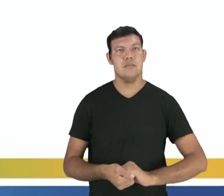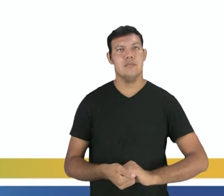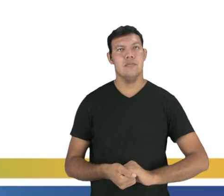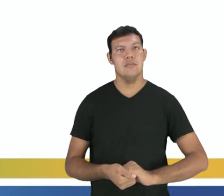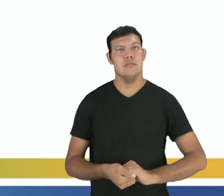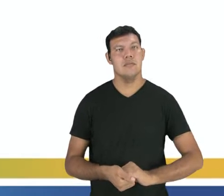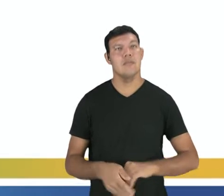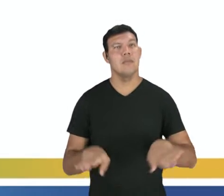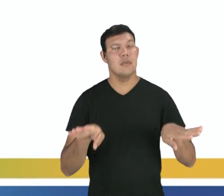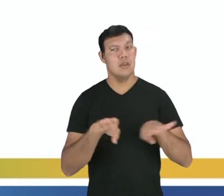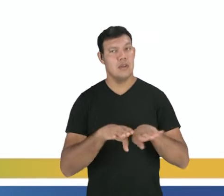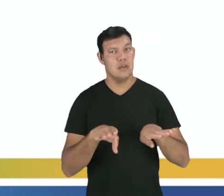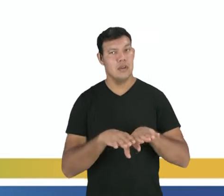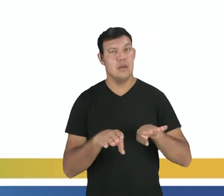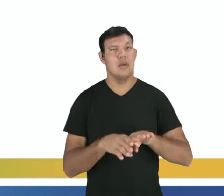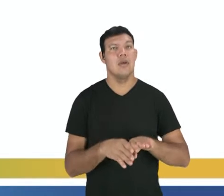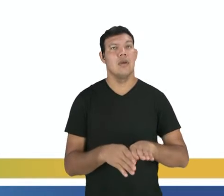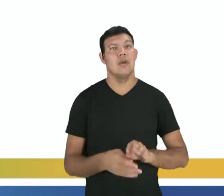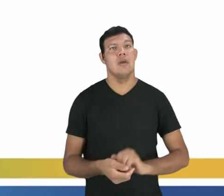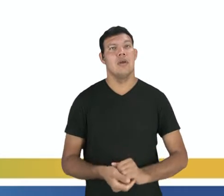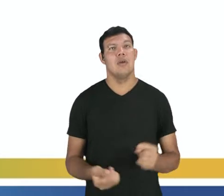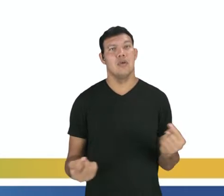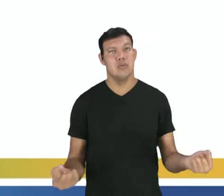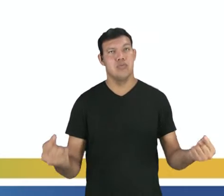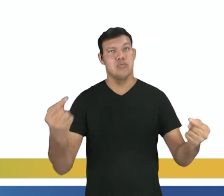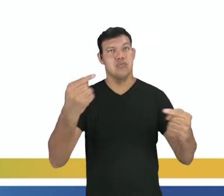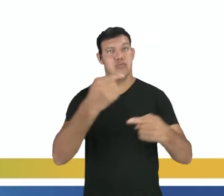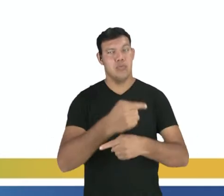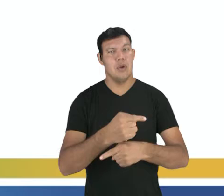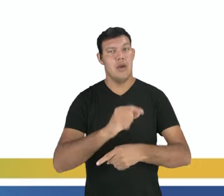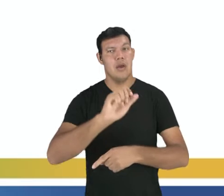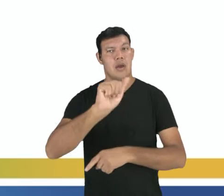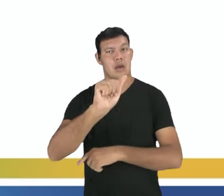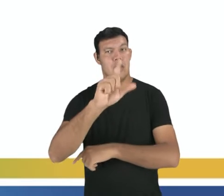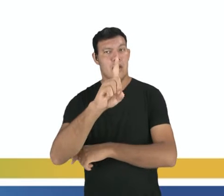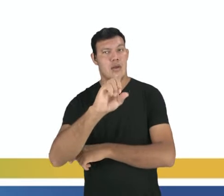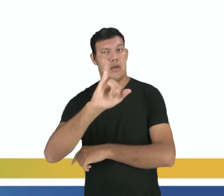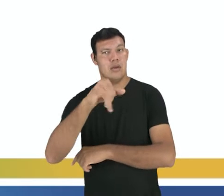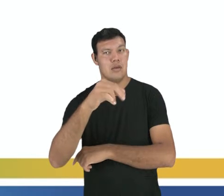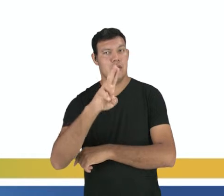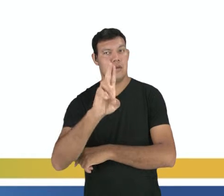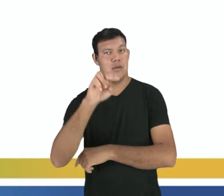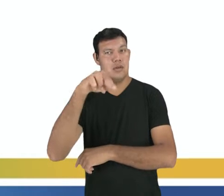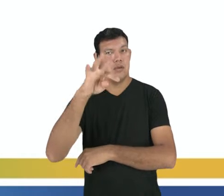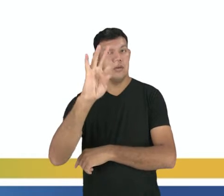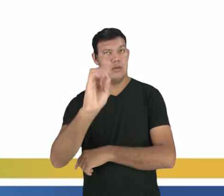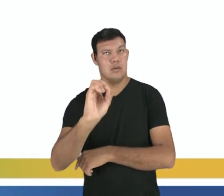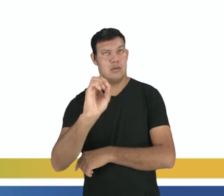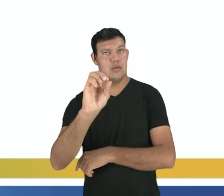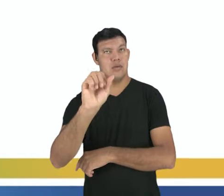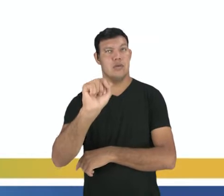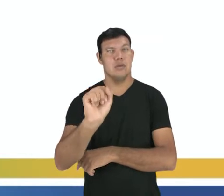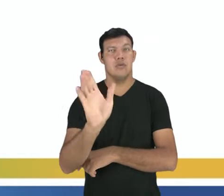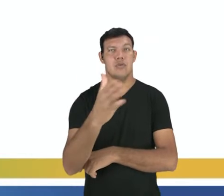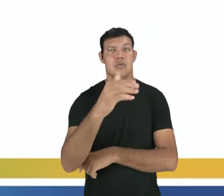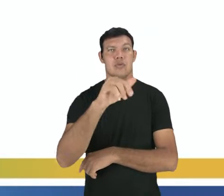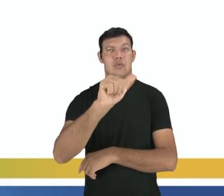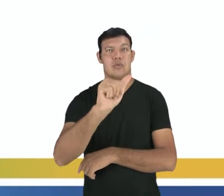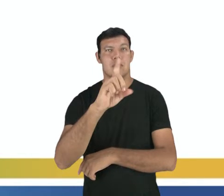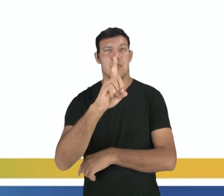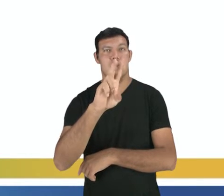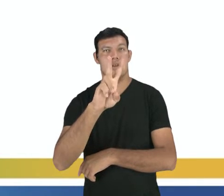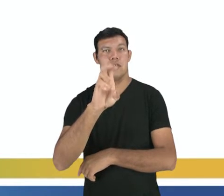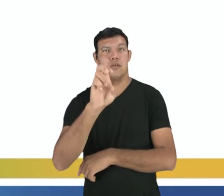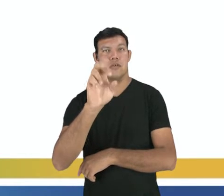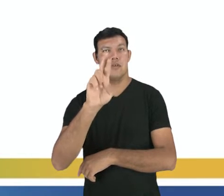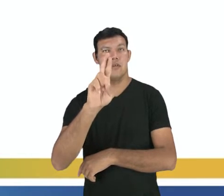Para se assinalar a inversão dos adjuntos adverbiais. Aqui já é facultativa, tá? Eu posso usar como eu posso não usar.